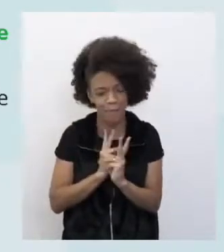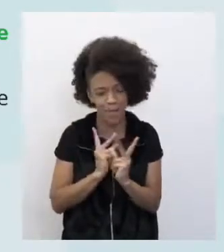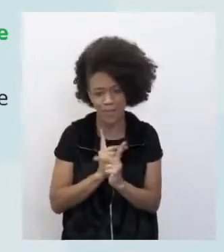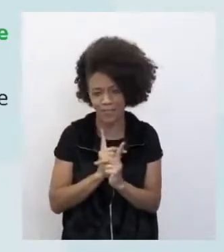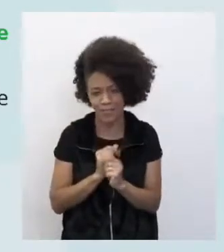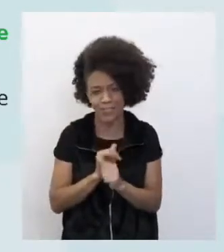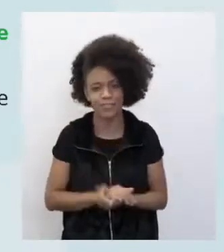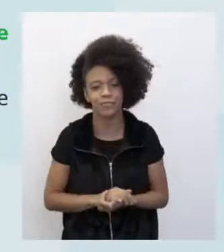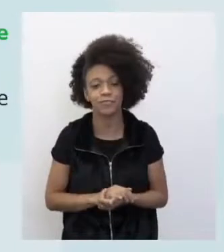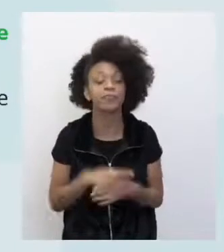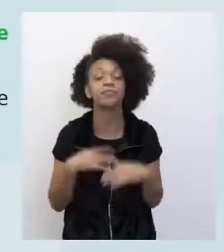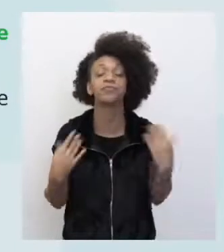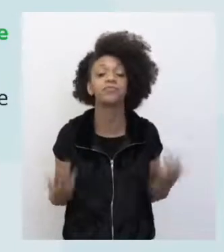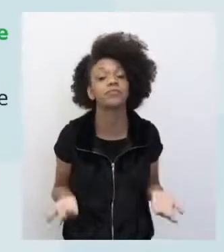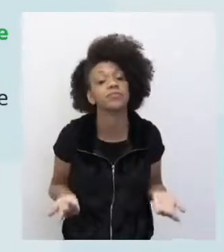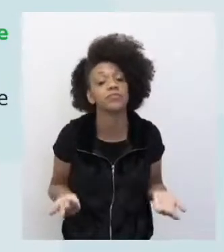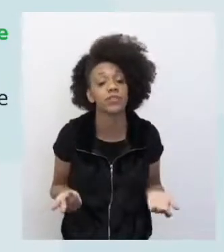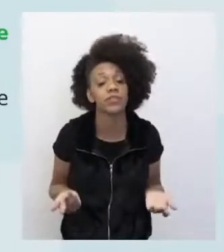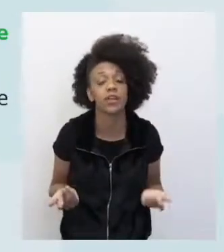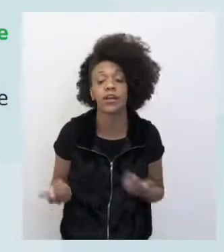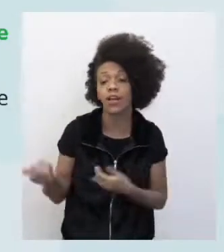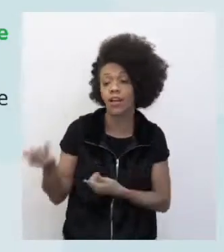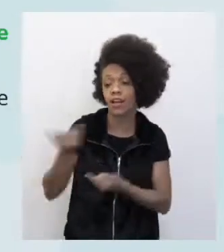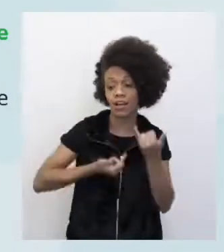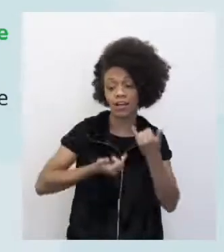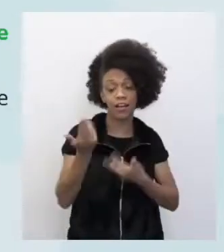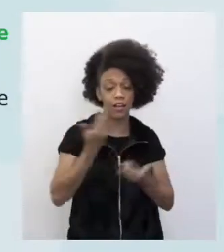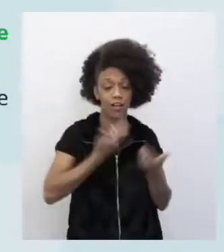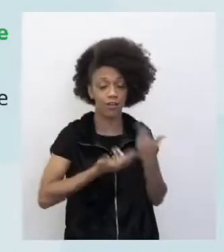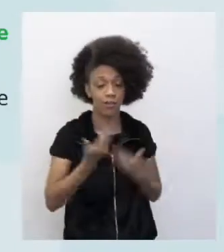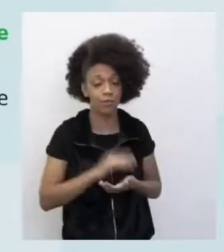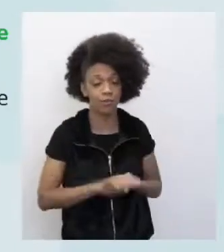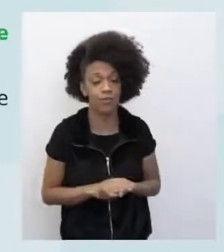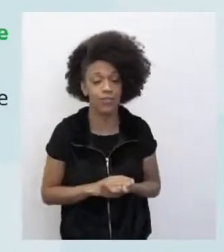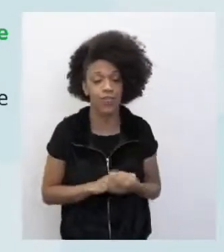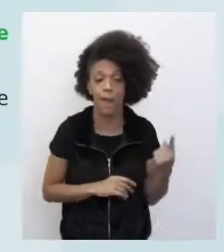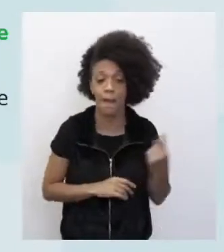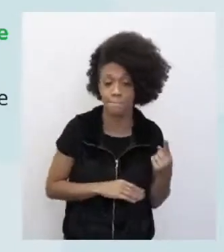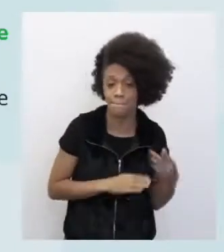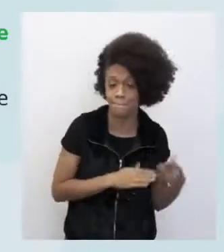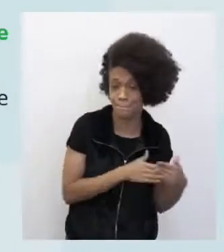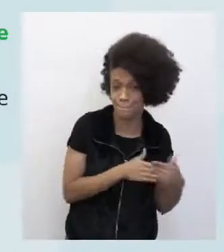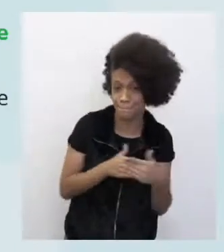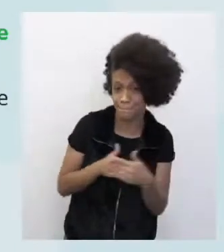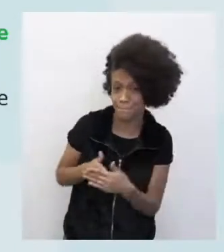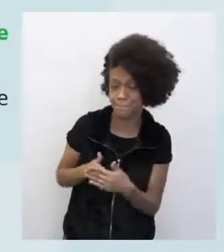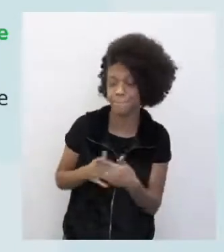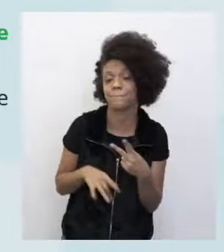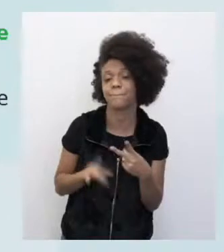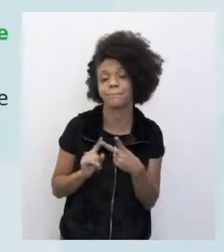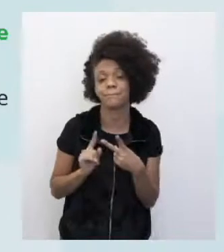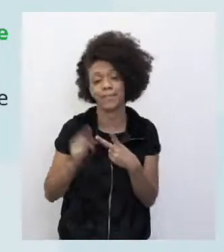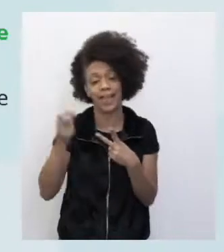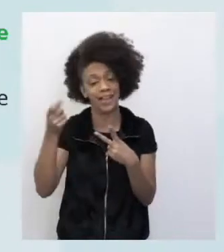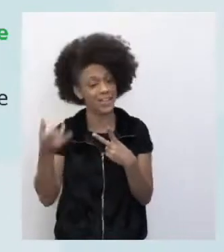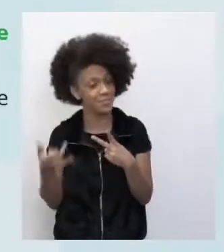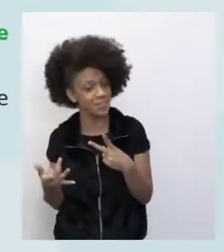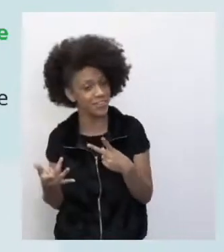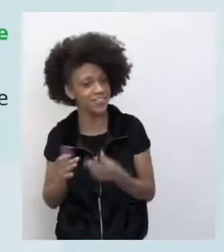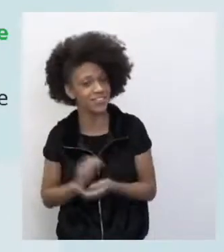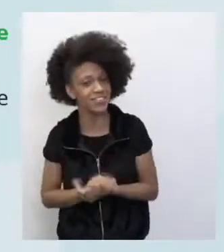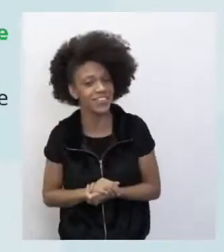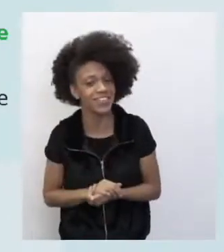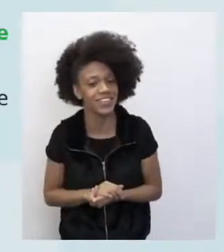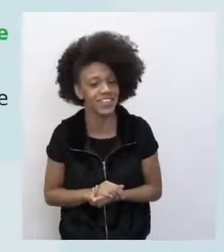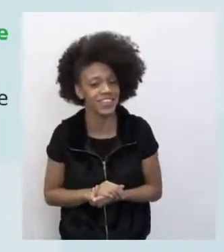E aí, galera, falem pra gente aí, ó, a gente falando que a primeira é restritiva. E a segunda como é, Ed?